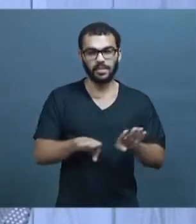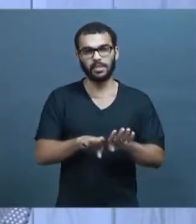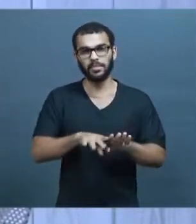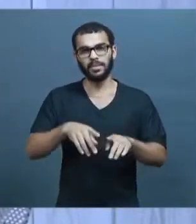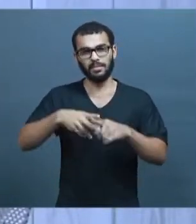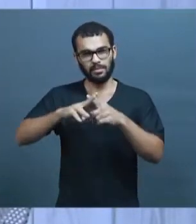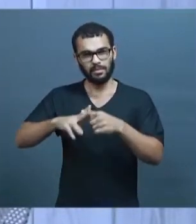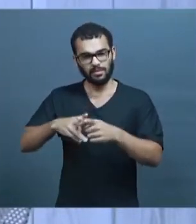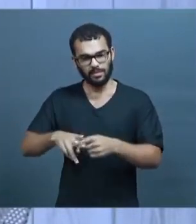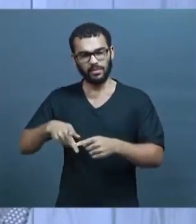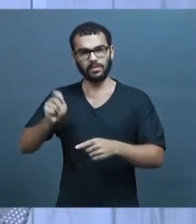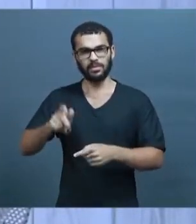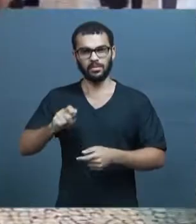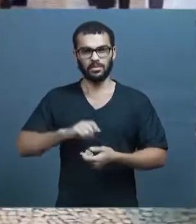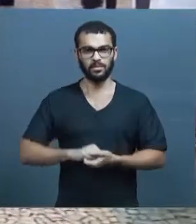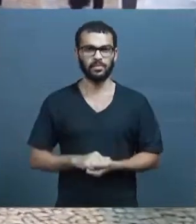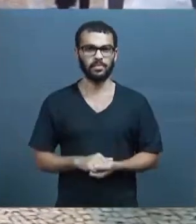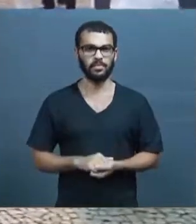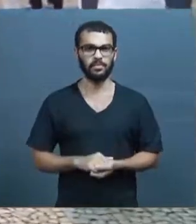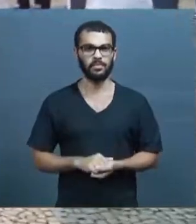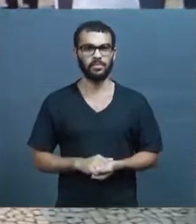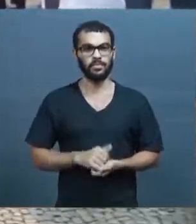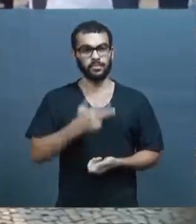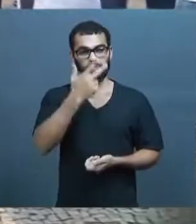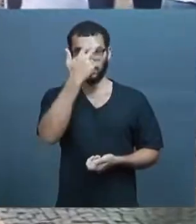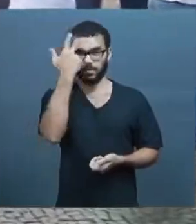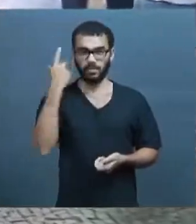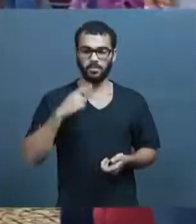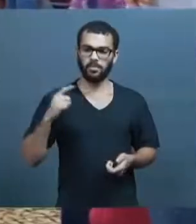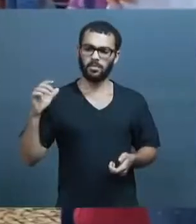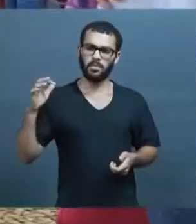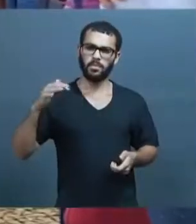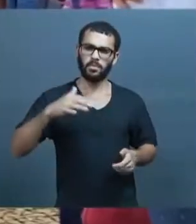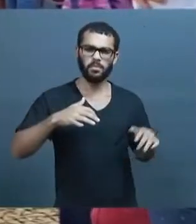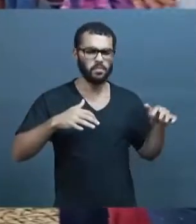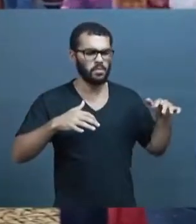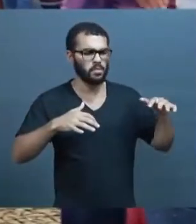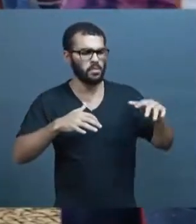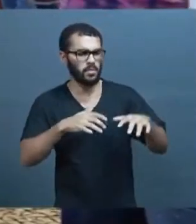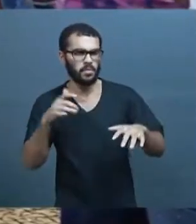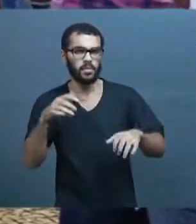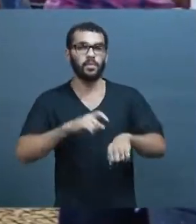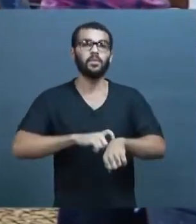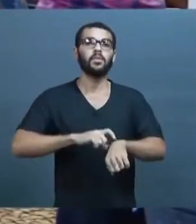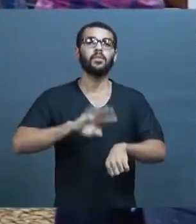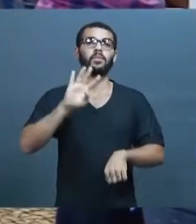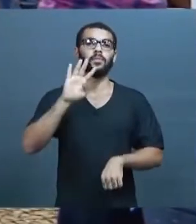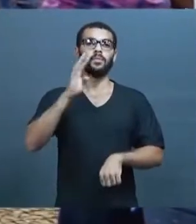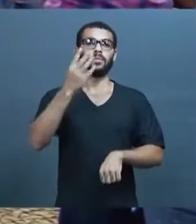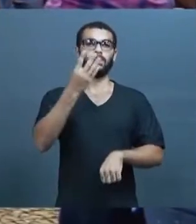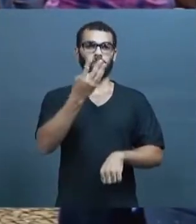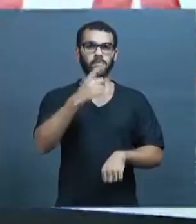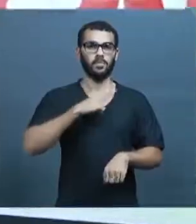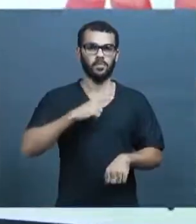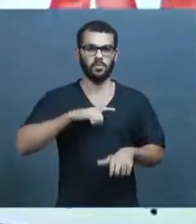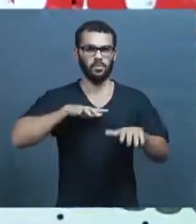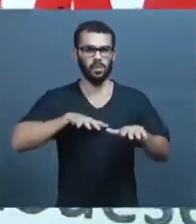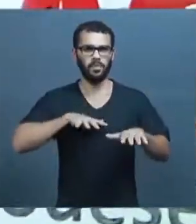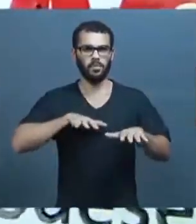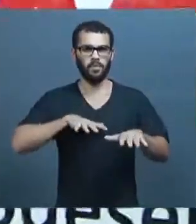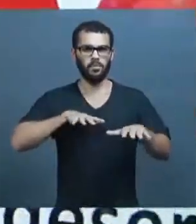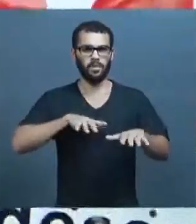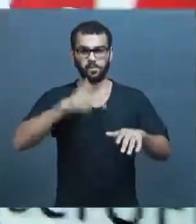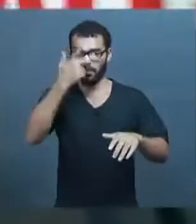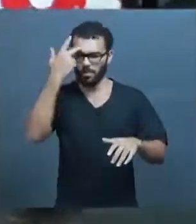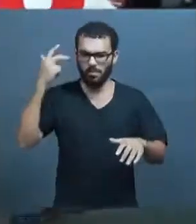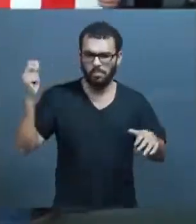foi. Veja. As pessoas chegaram aos poucos. Previsto para as 4 horas da tarde, o movimento foi tomando